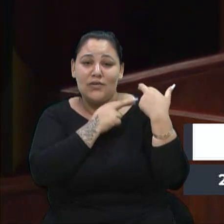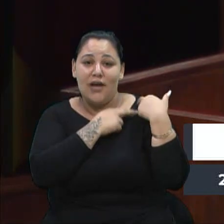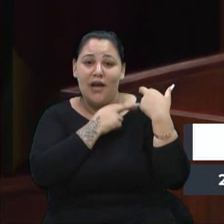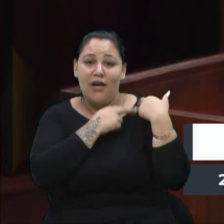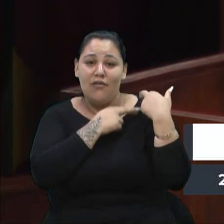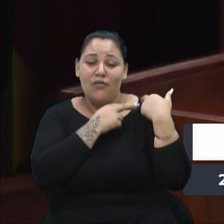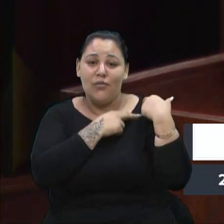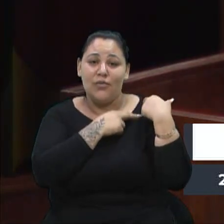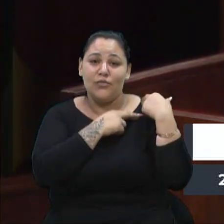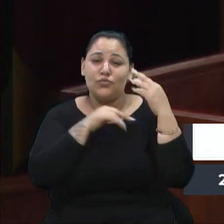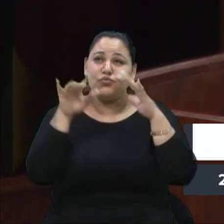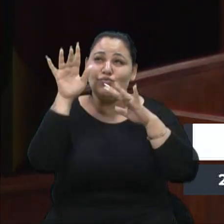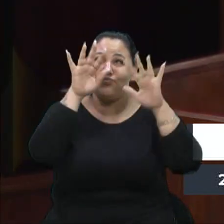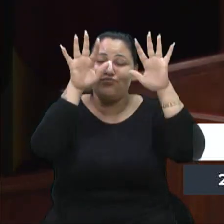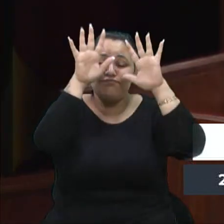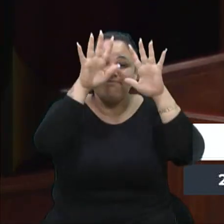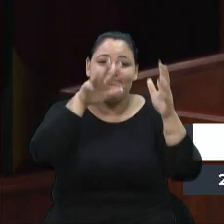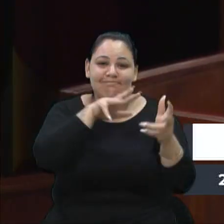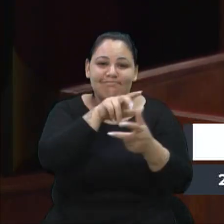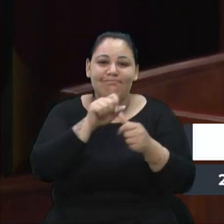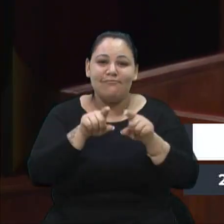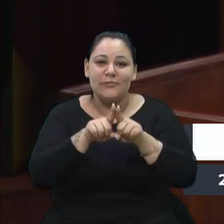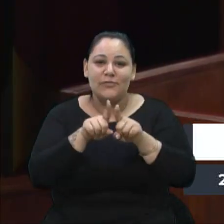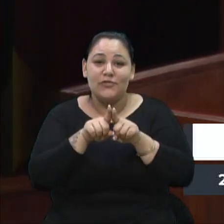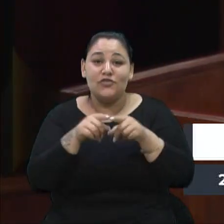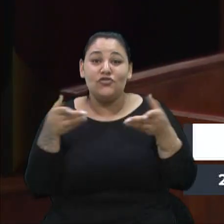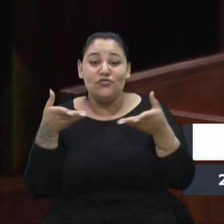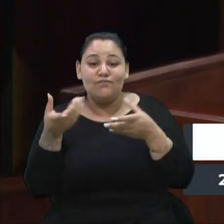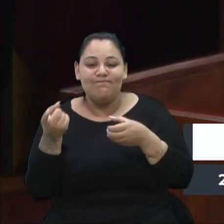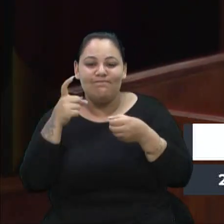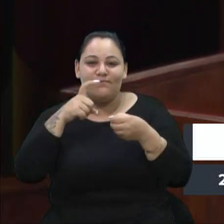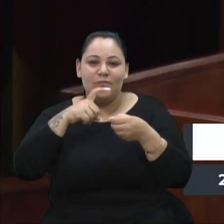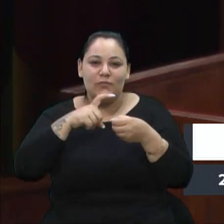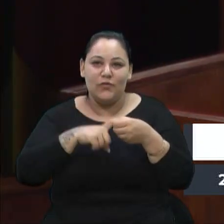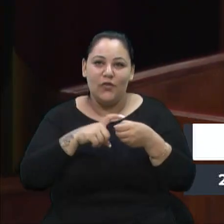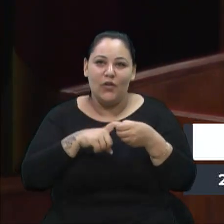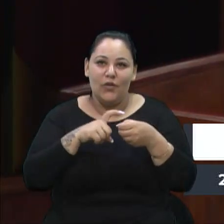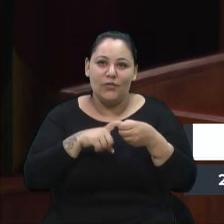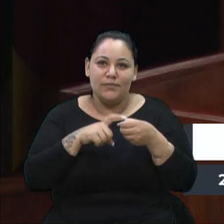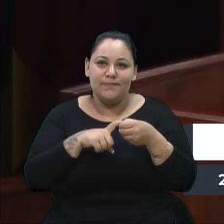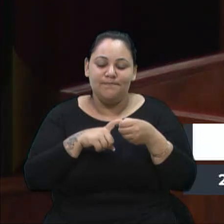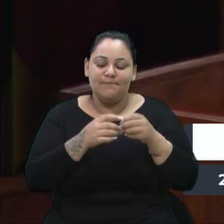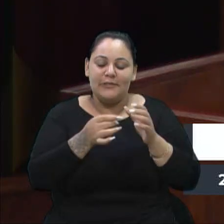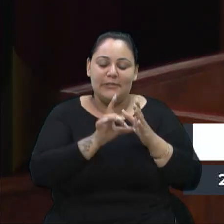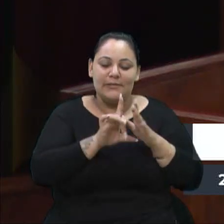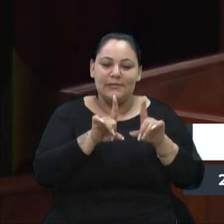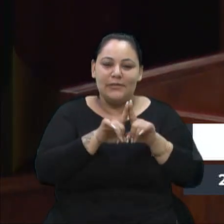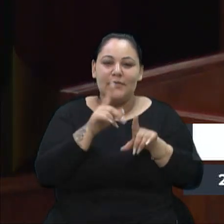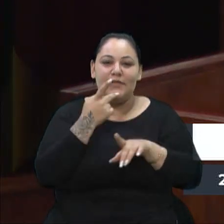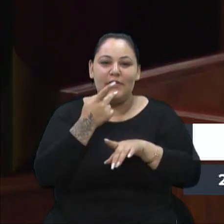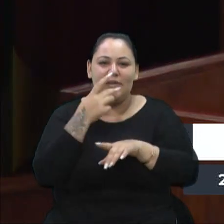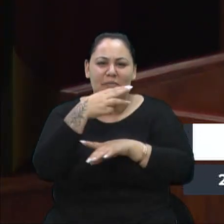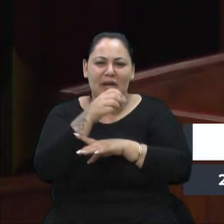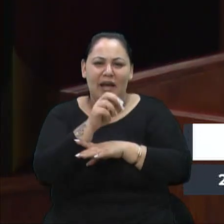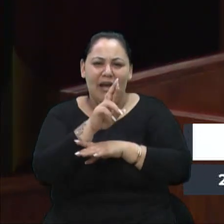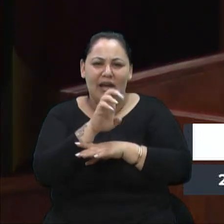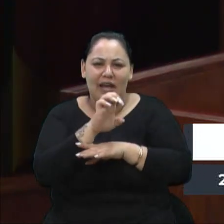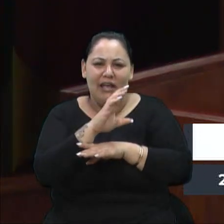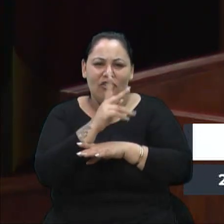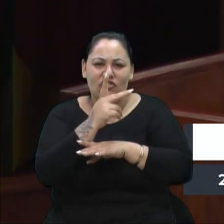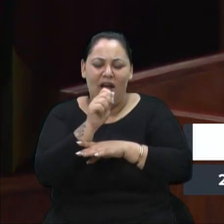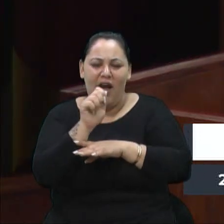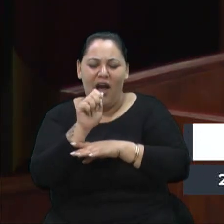gente volta um pouco atrás, e mesmo com as primeiras expedições do Marechal Rondon, ainda no início do século